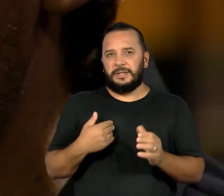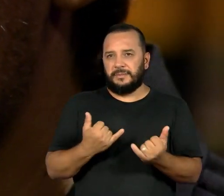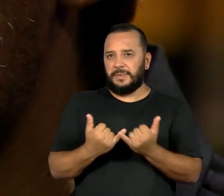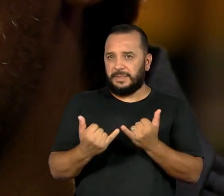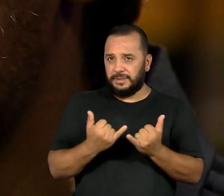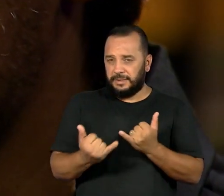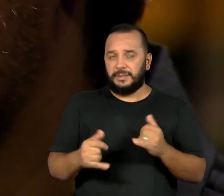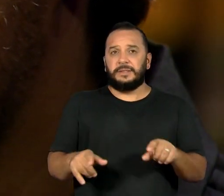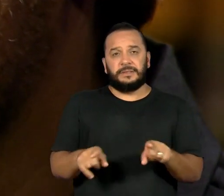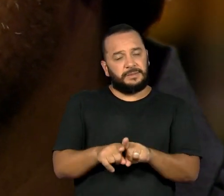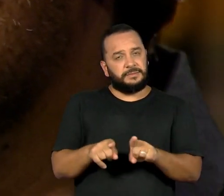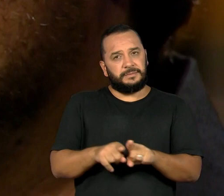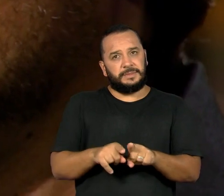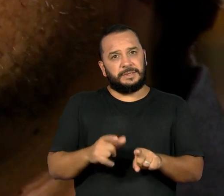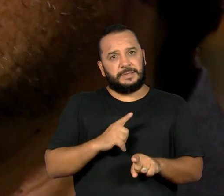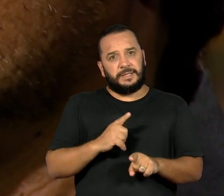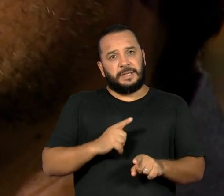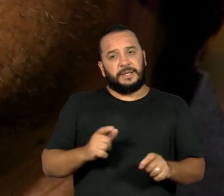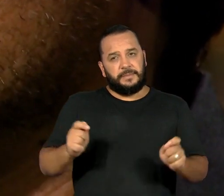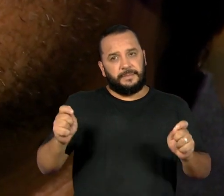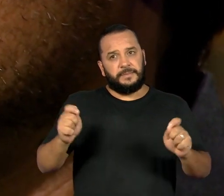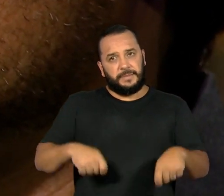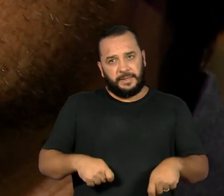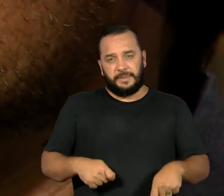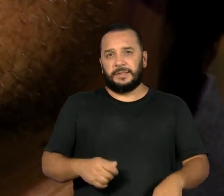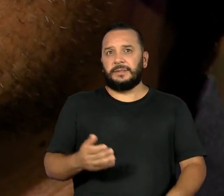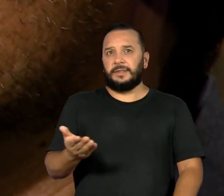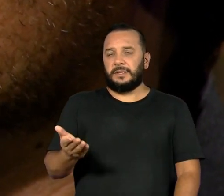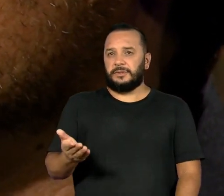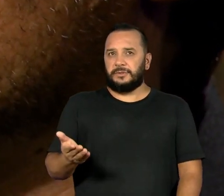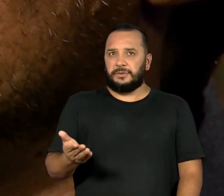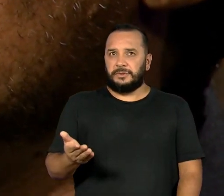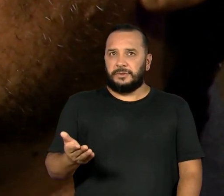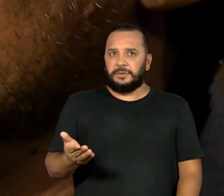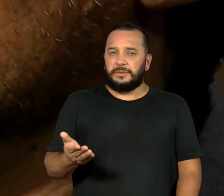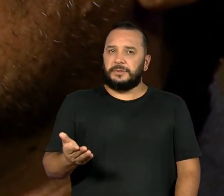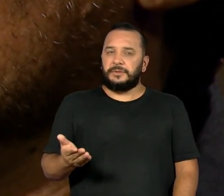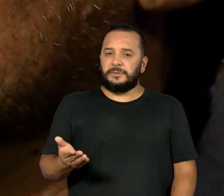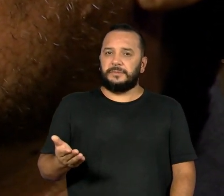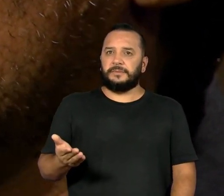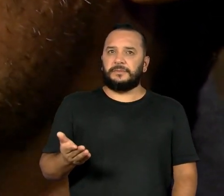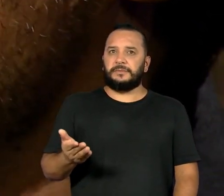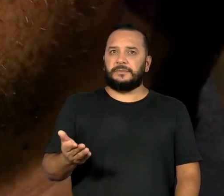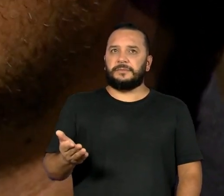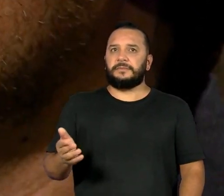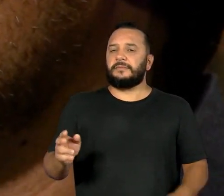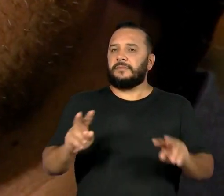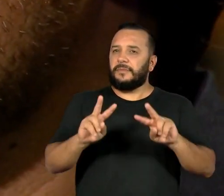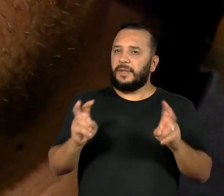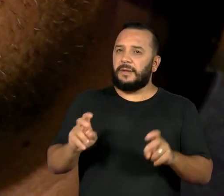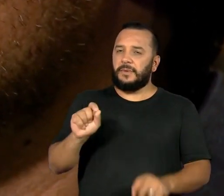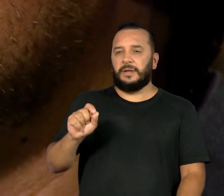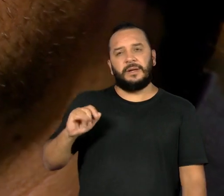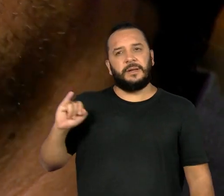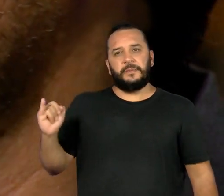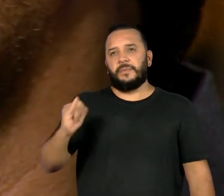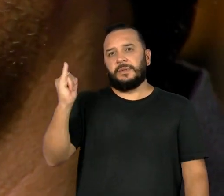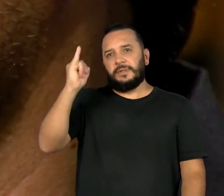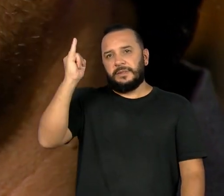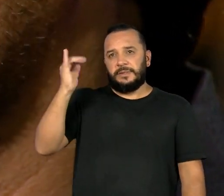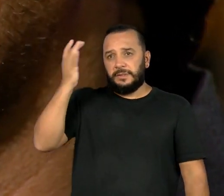ver neles uma possibilidade, né? É a questão a importância